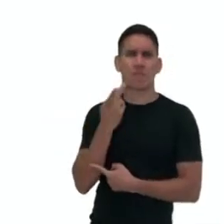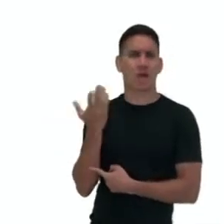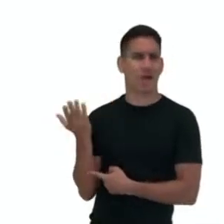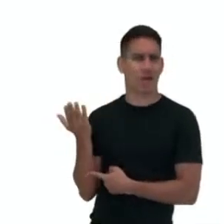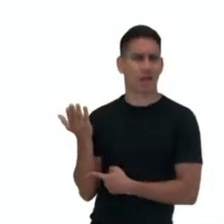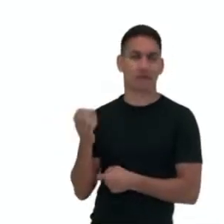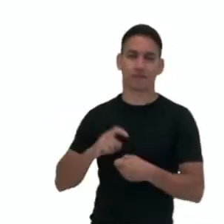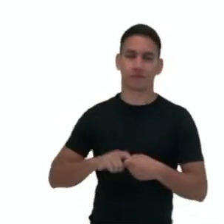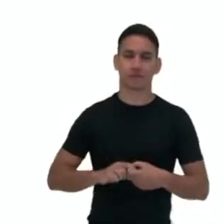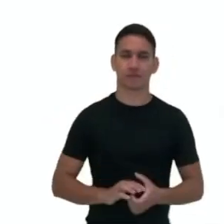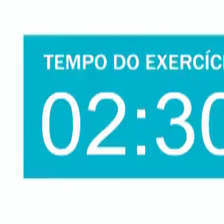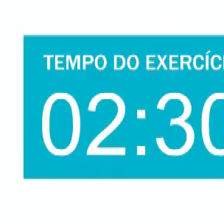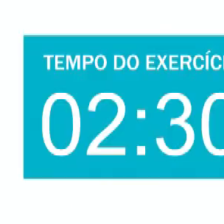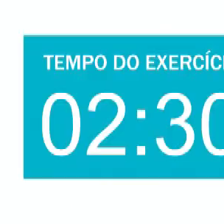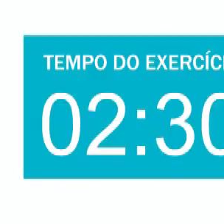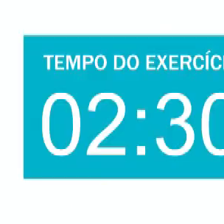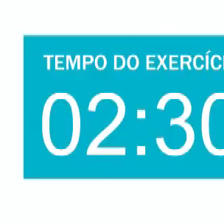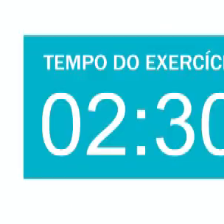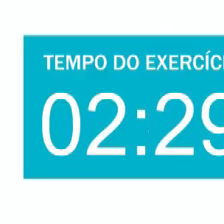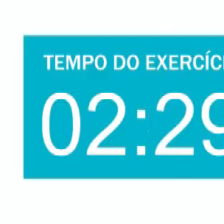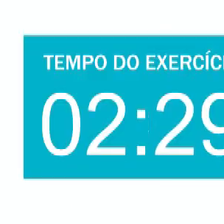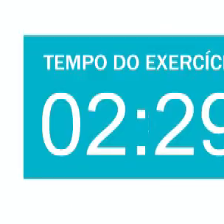aqui? Já voltamos.